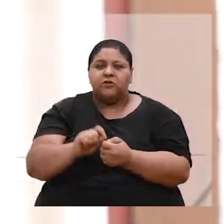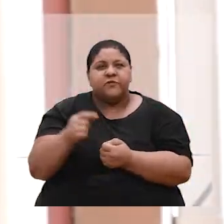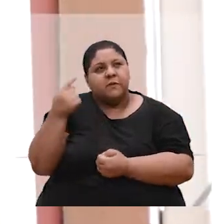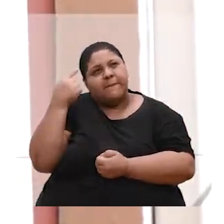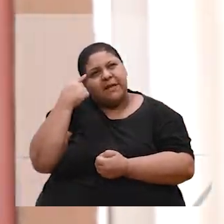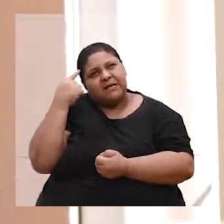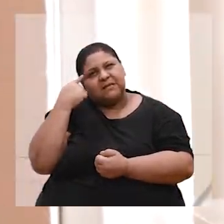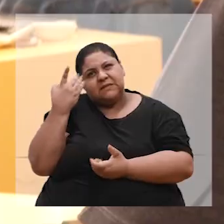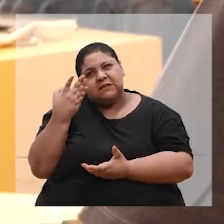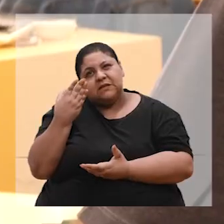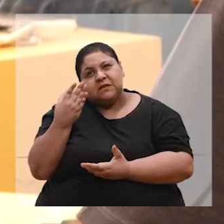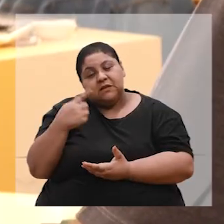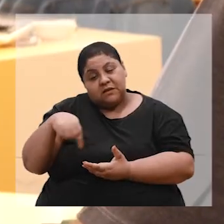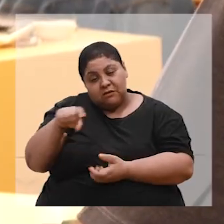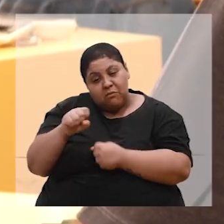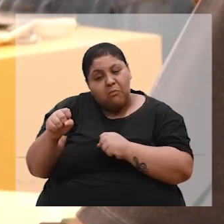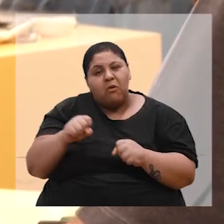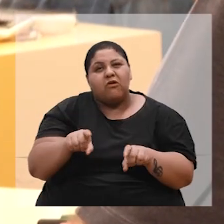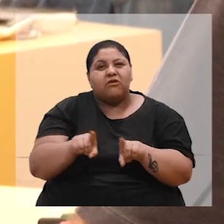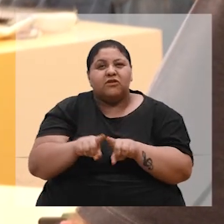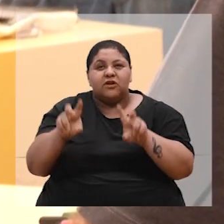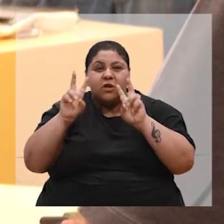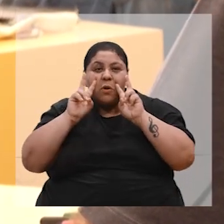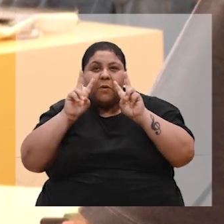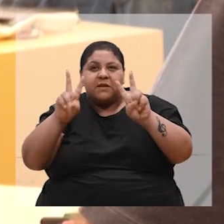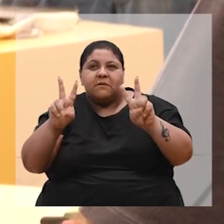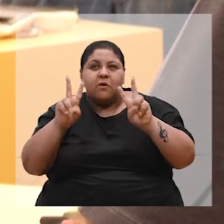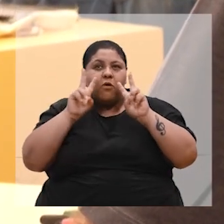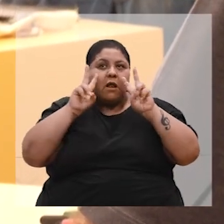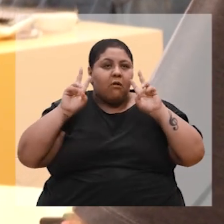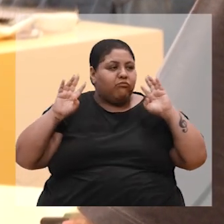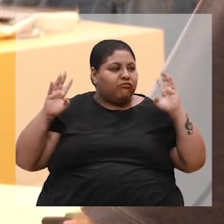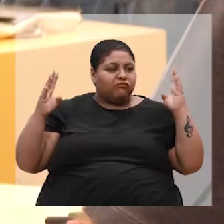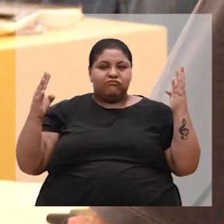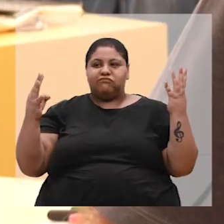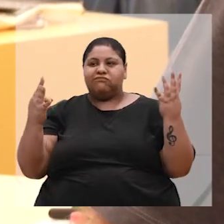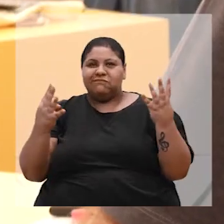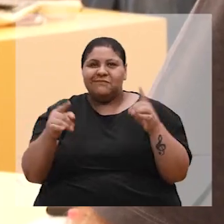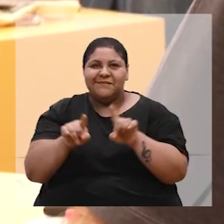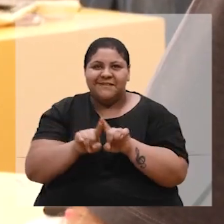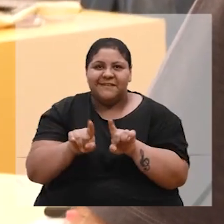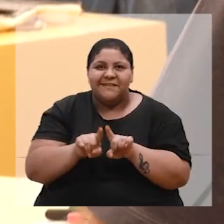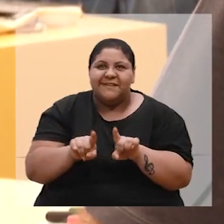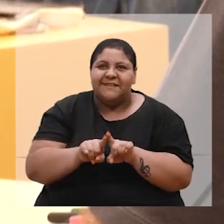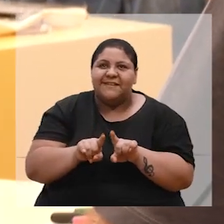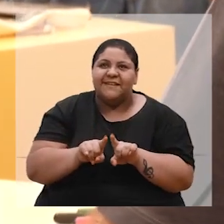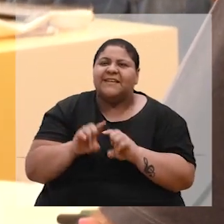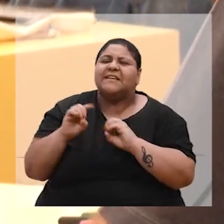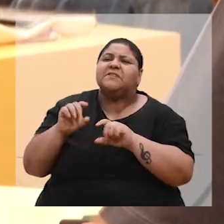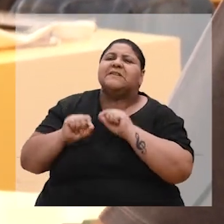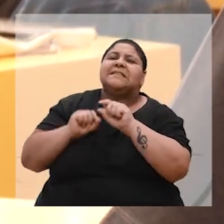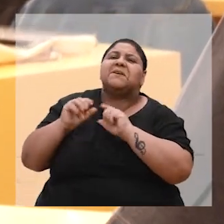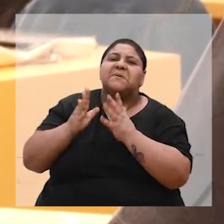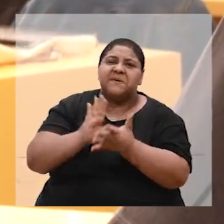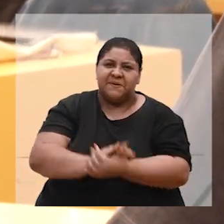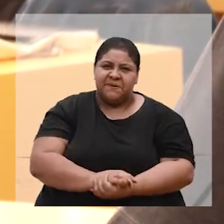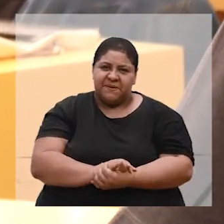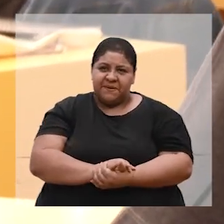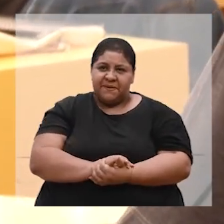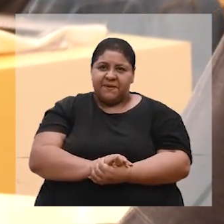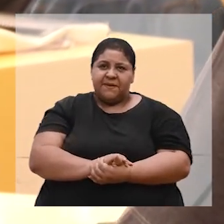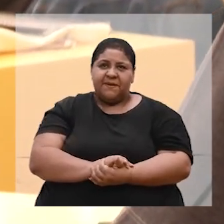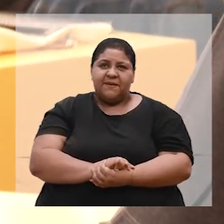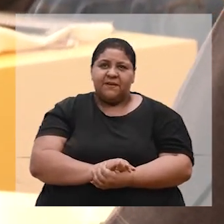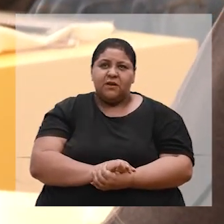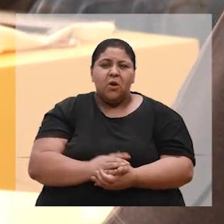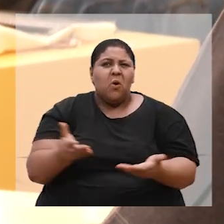fez refletir que a gente pode também olhar para os lados. Sobretudo. Né? Que educação é essa? Estamos